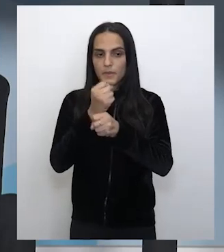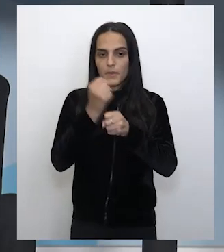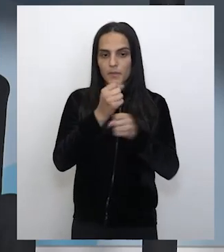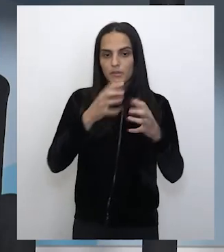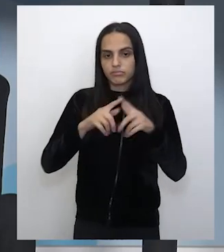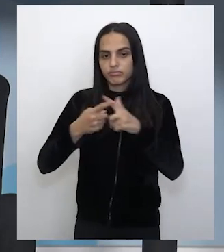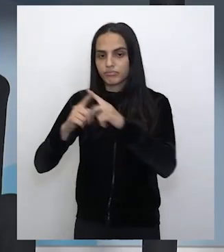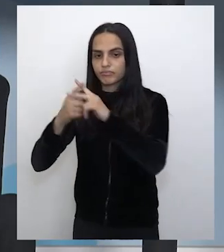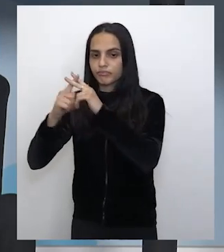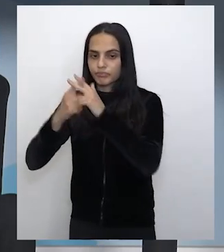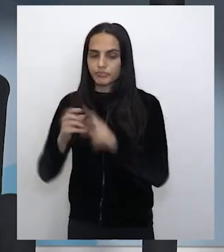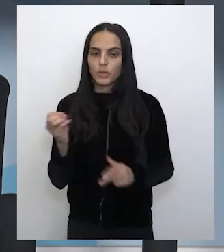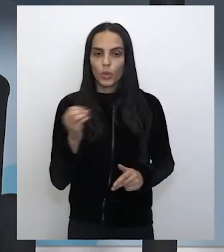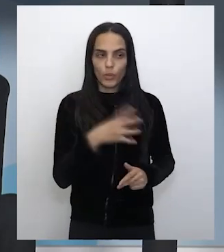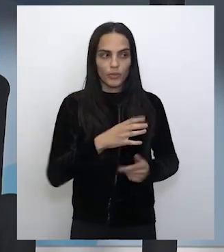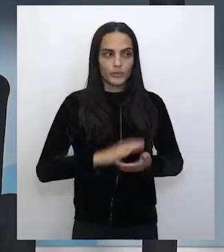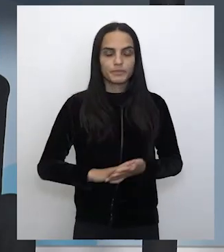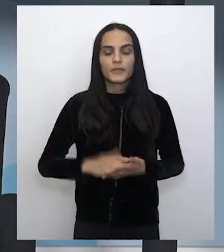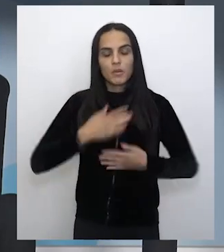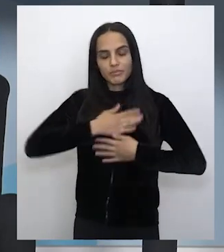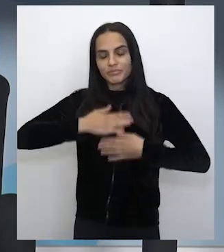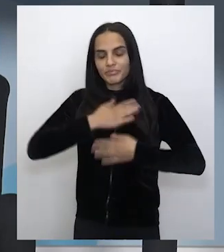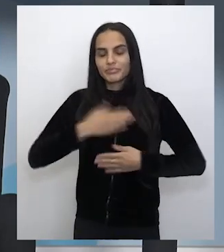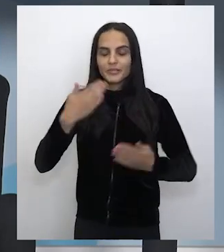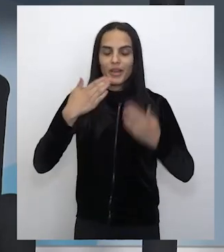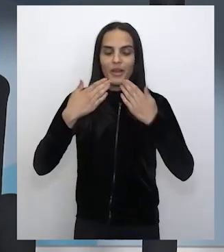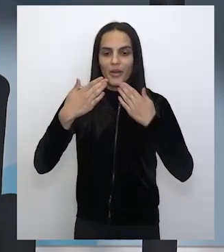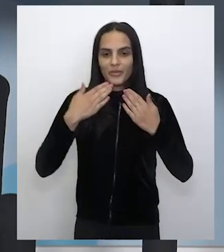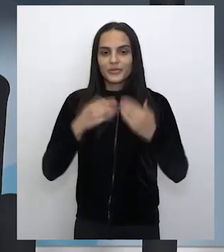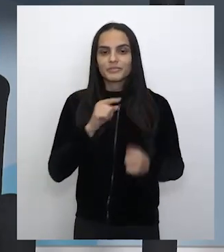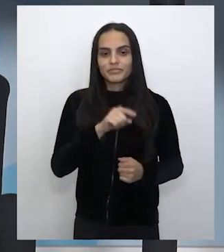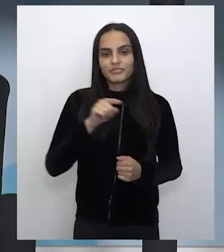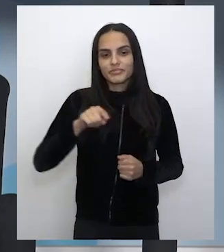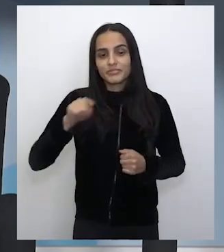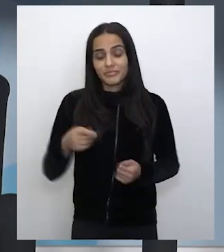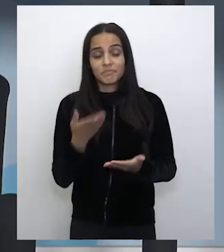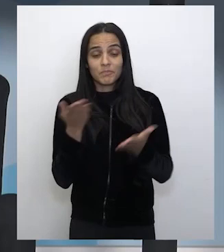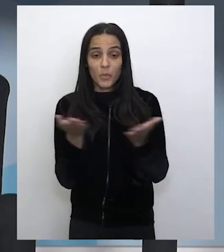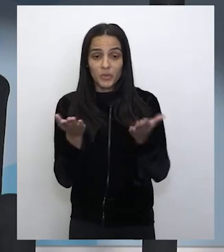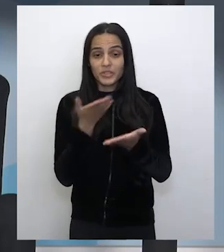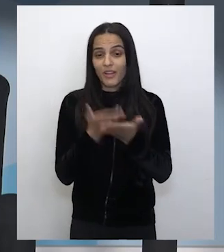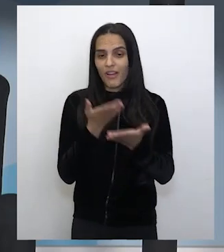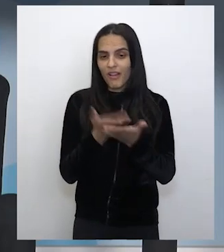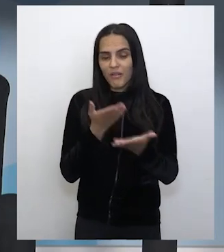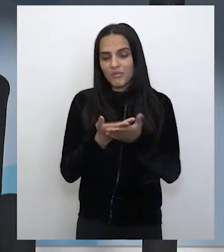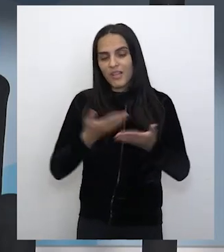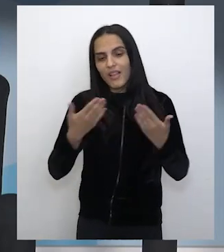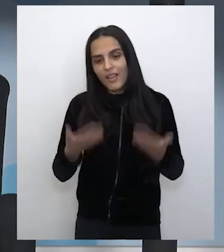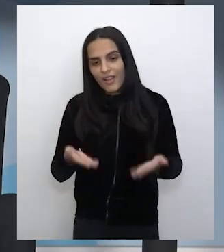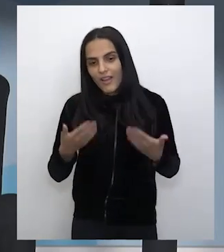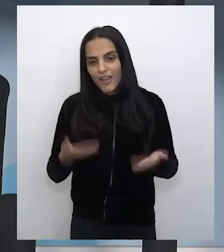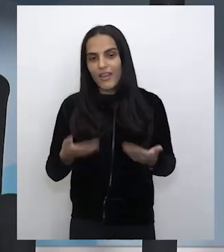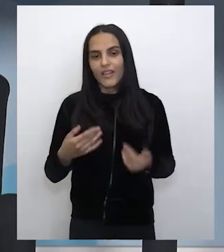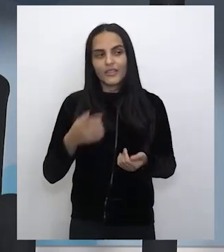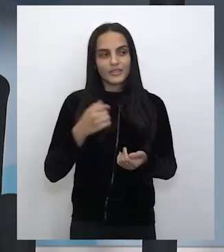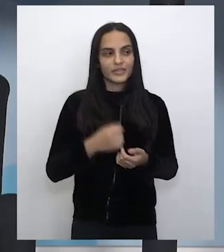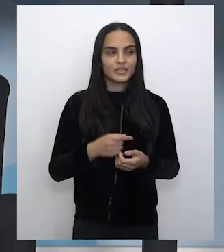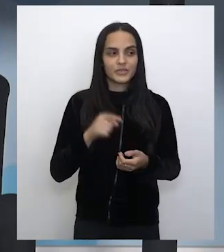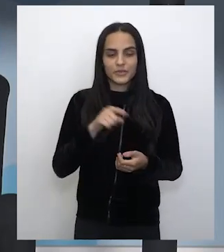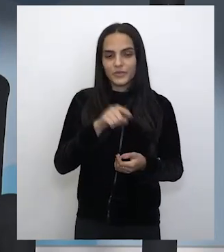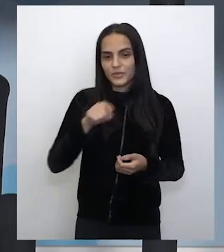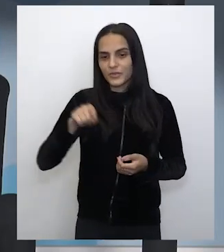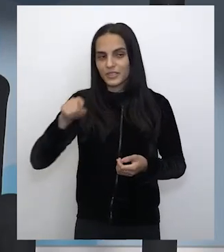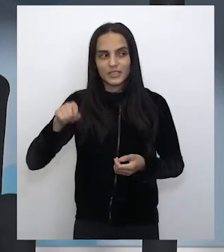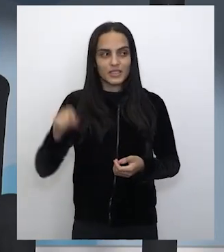falando com vocês hoje, e a gente vai trazer uma aula bem leve, com conteúdo que eu espero que faça sentido